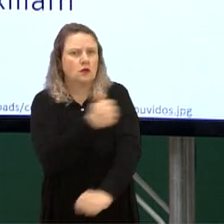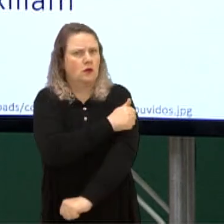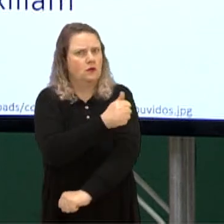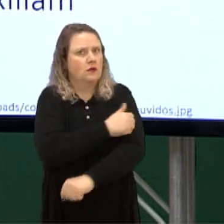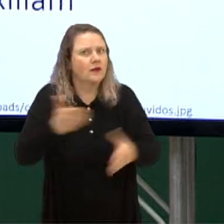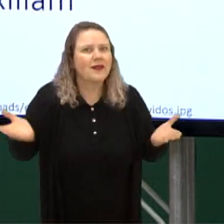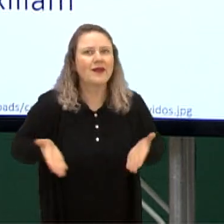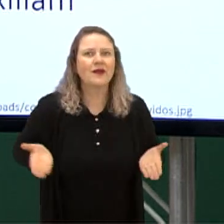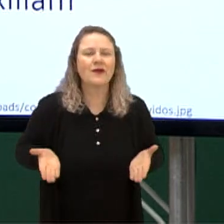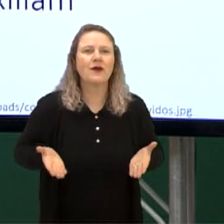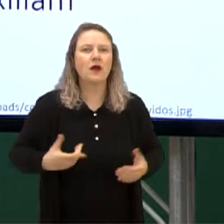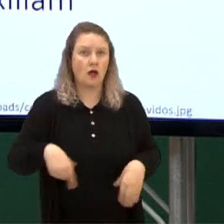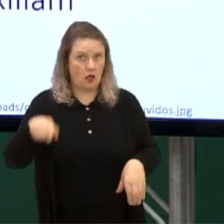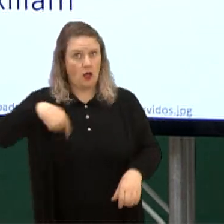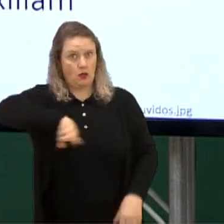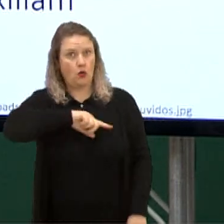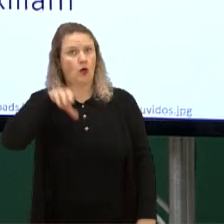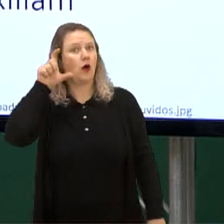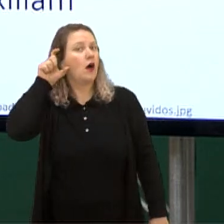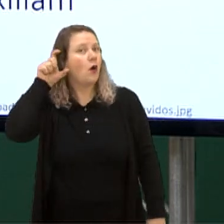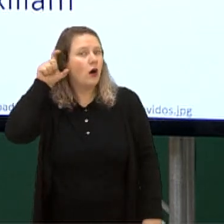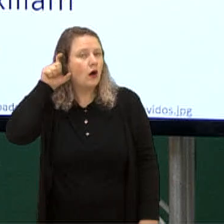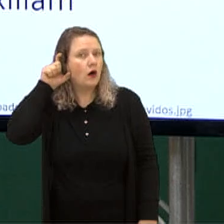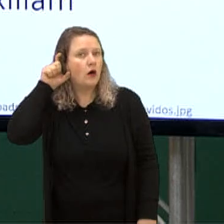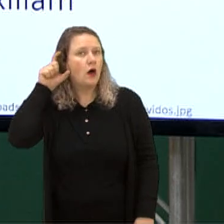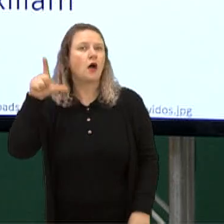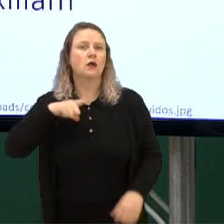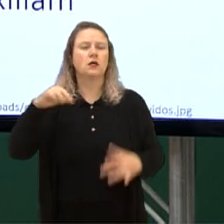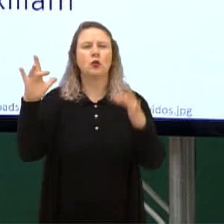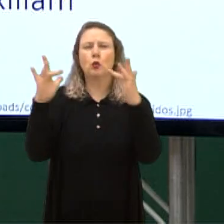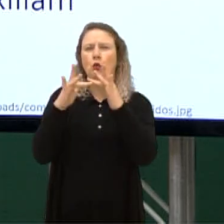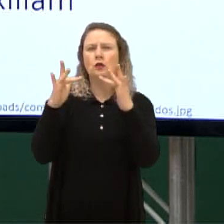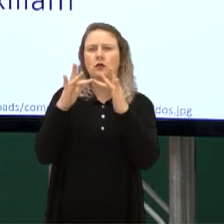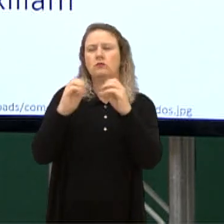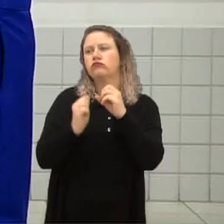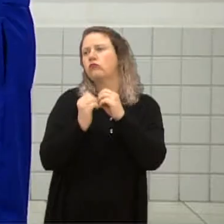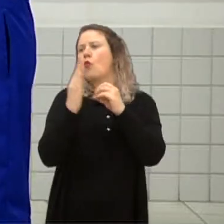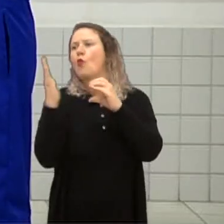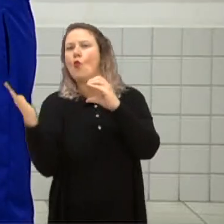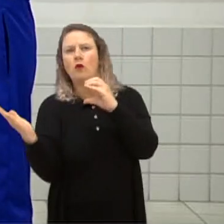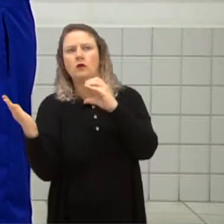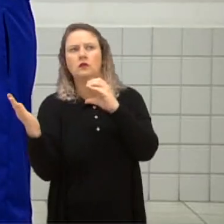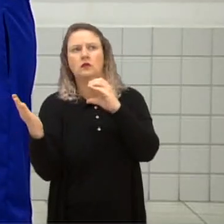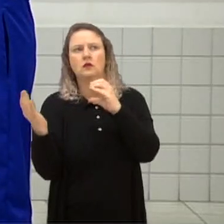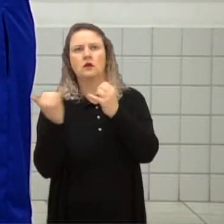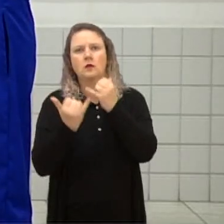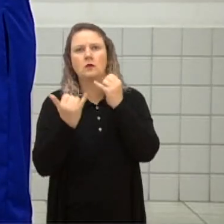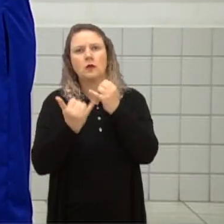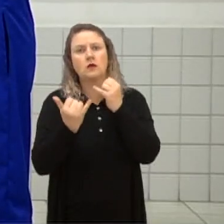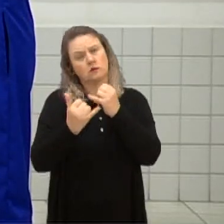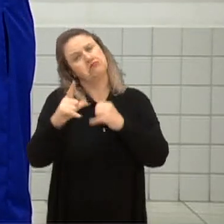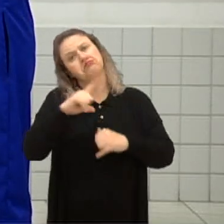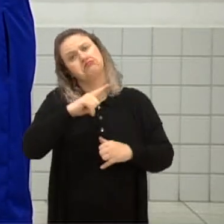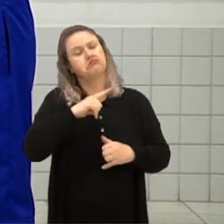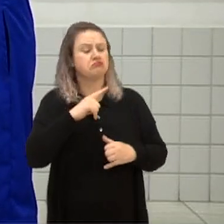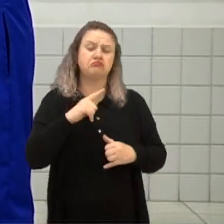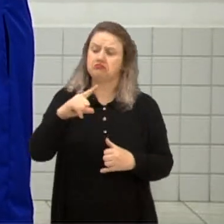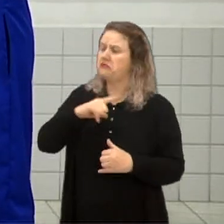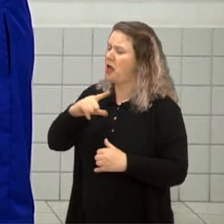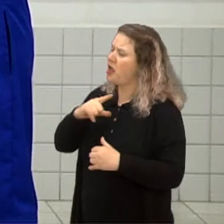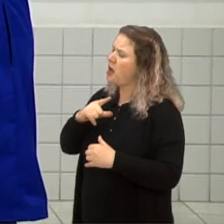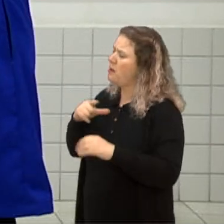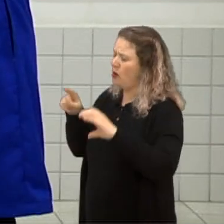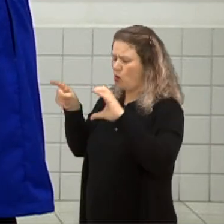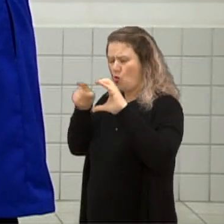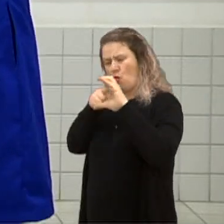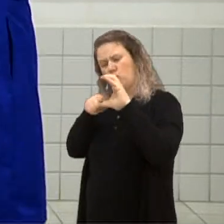Fran. A nossa orelha, ela é aberta, ela tem contato com o meio externo? Ela parece, a princípio, que tem, né? Um buraco aqui